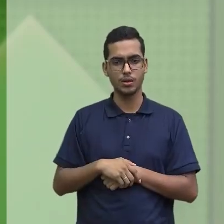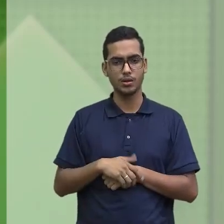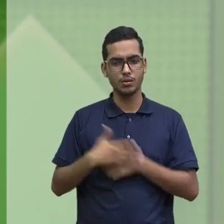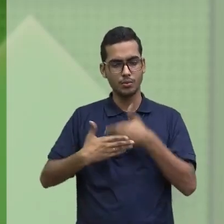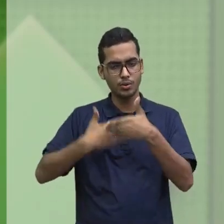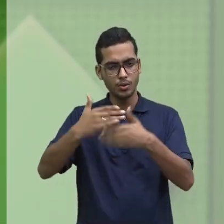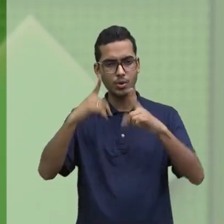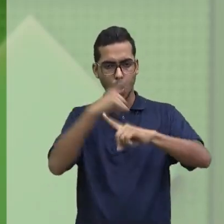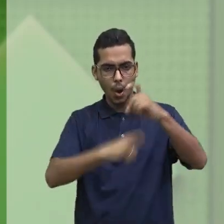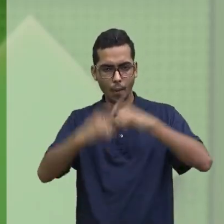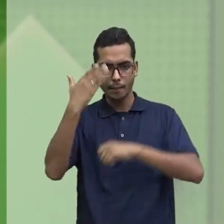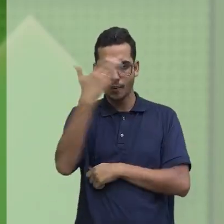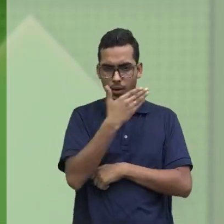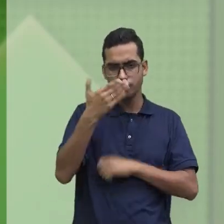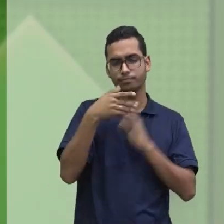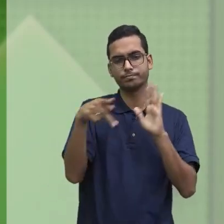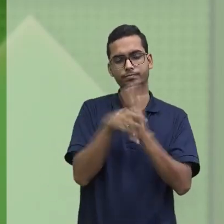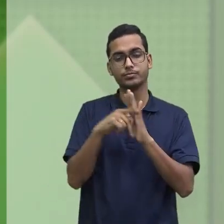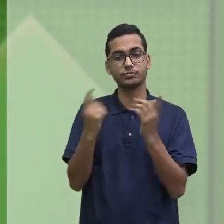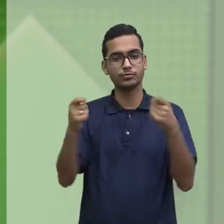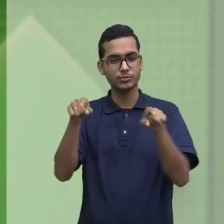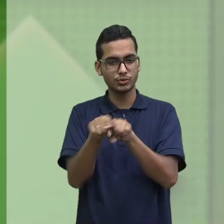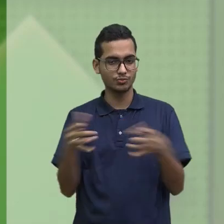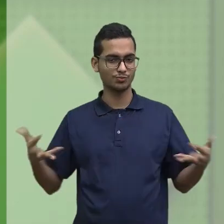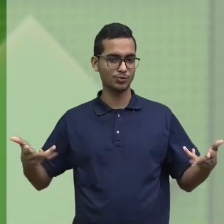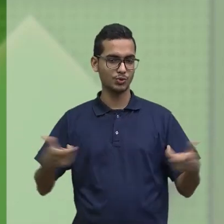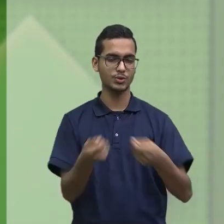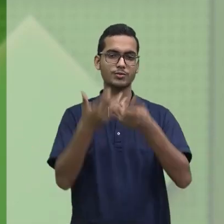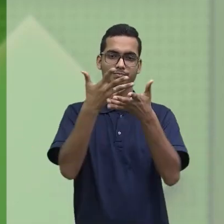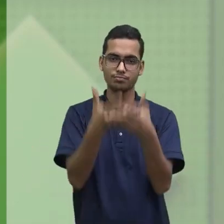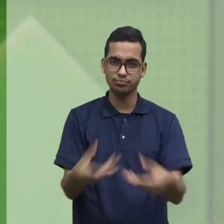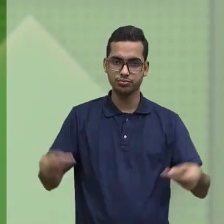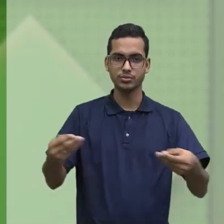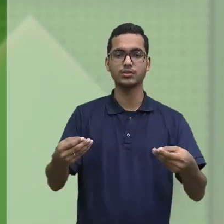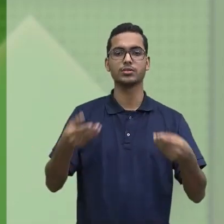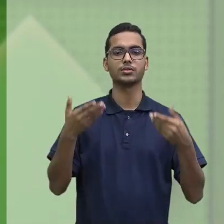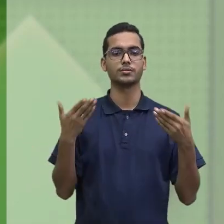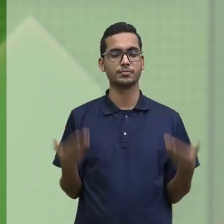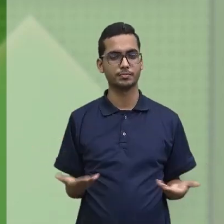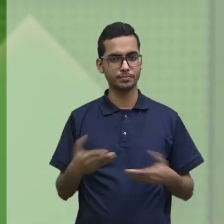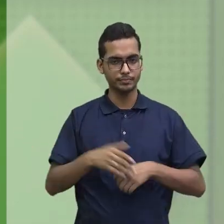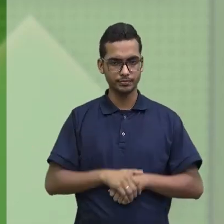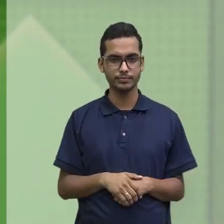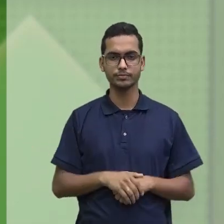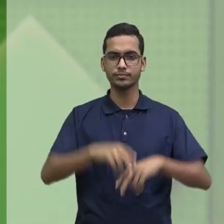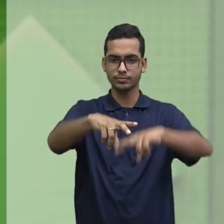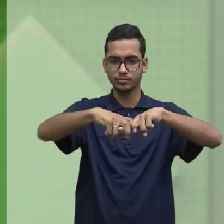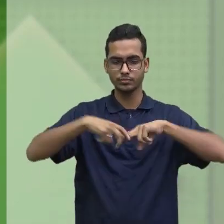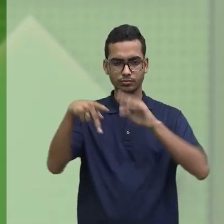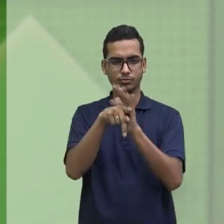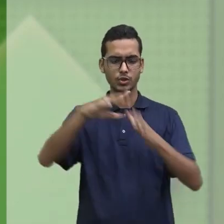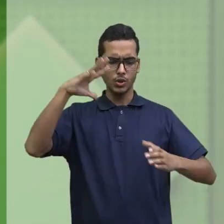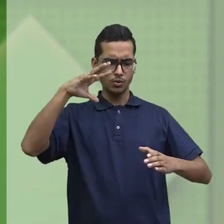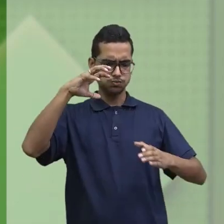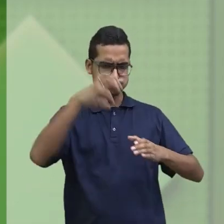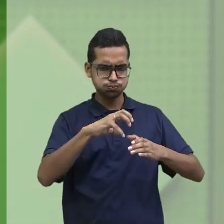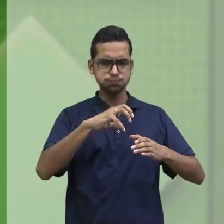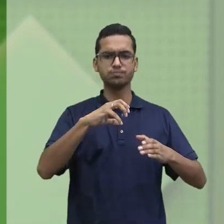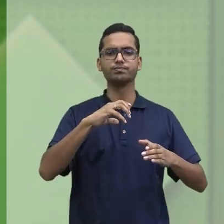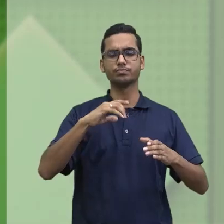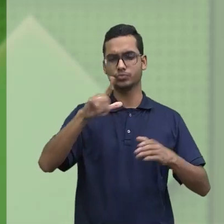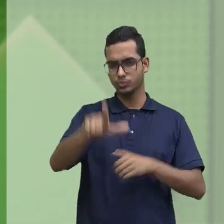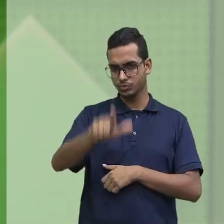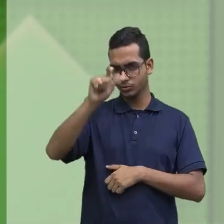Então, na tentativa de melhorar o alimento, a gente poderia acabar estragando ele. E aí, por isso que a alta pressão ela é uma opção,